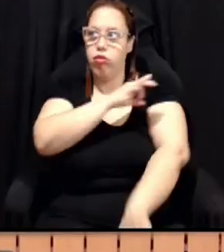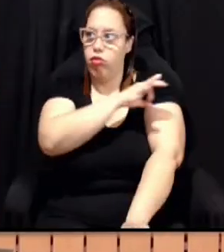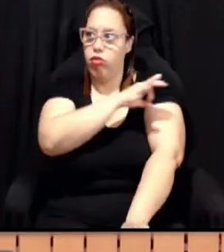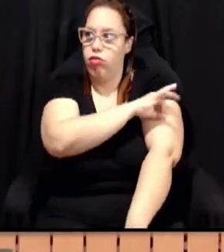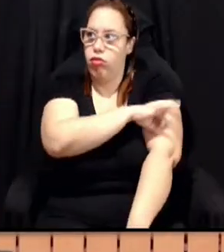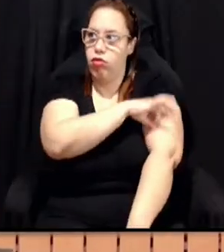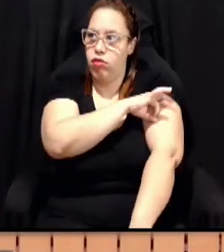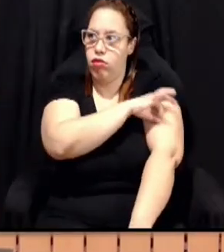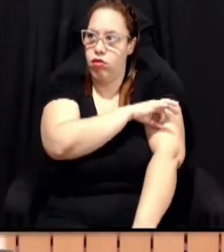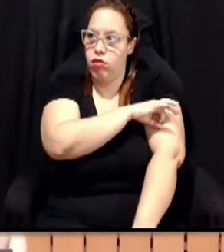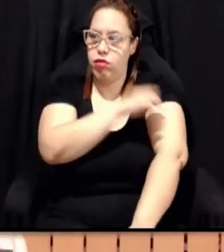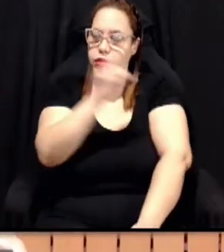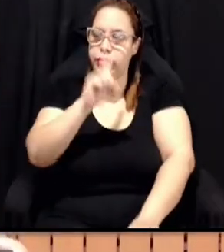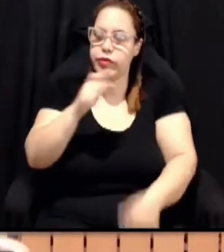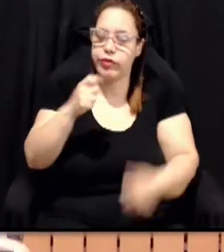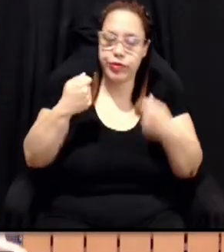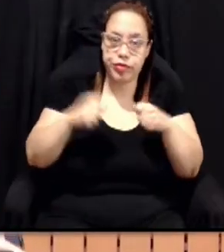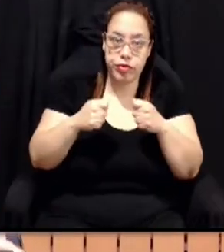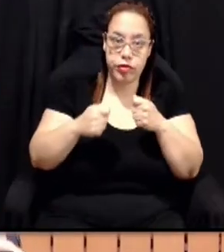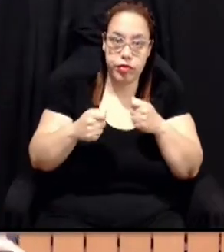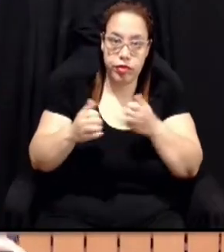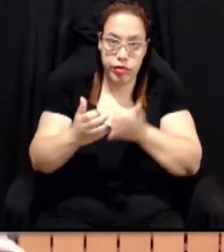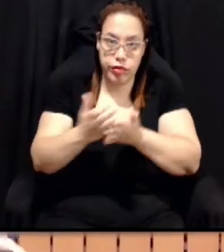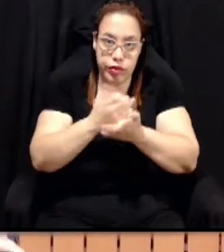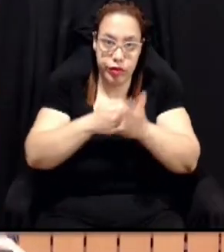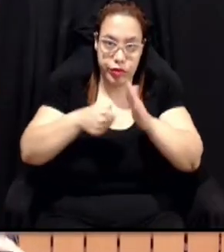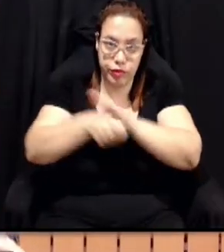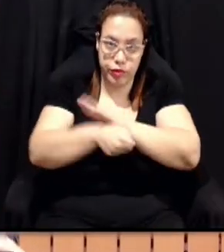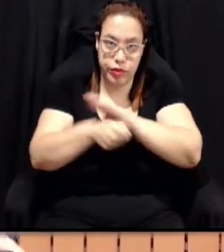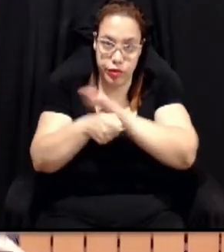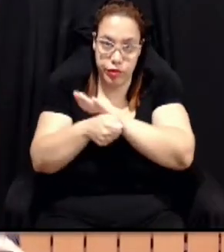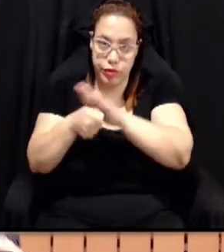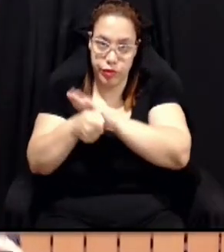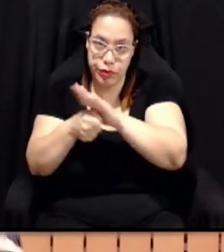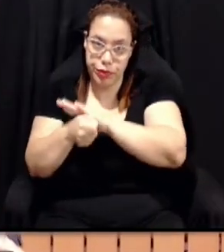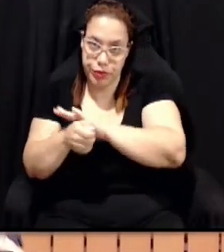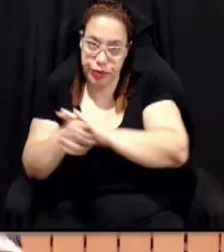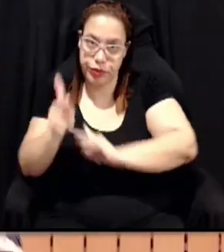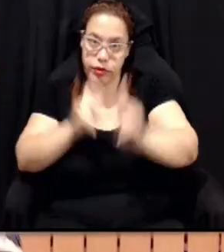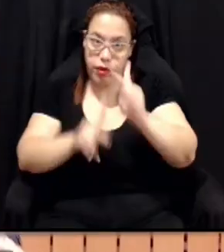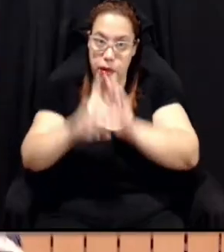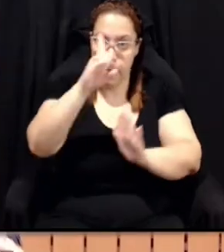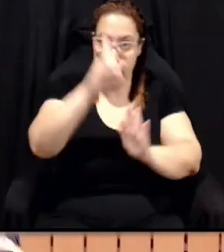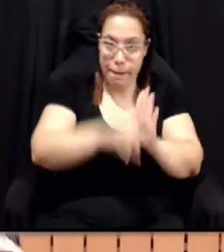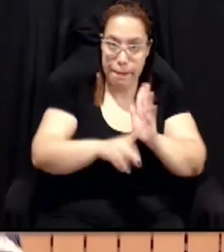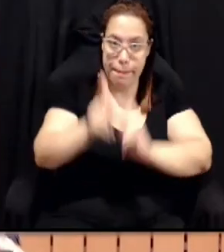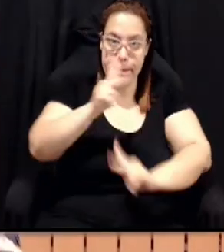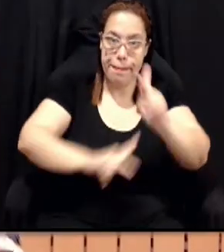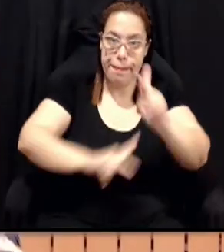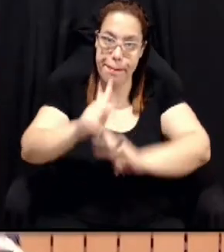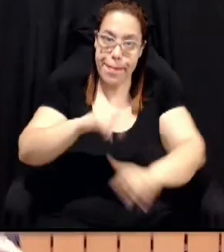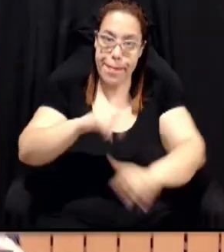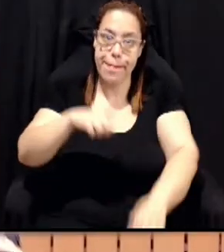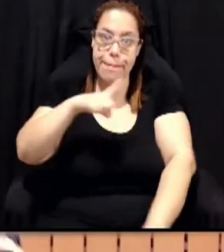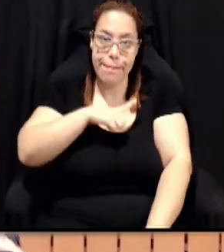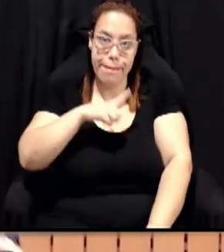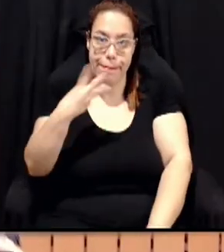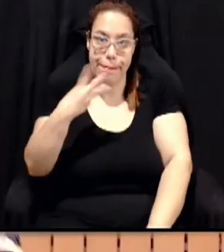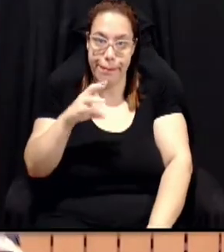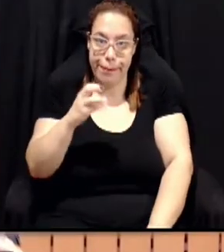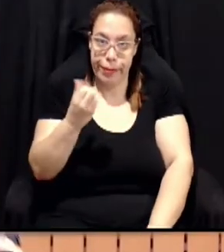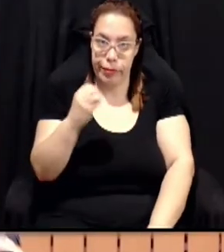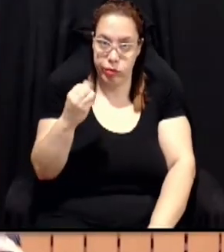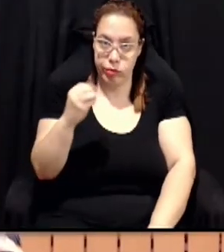preciso que todo esse recurso seja investido na população, é direito da população ter esses 366